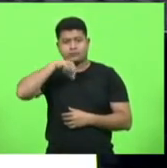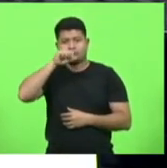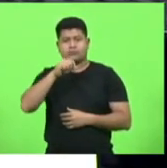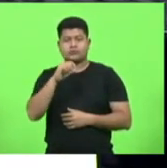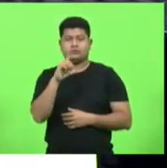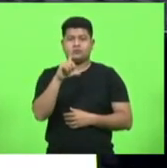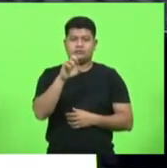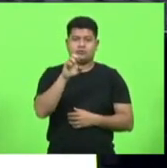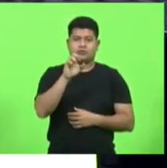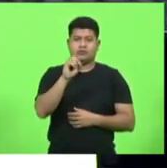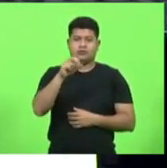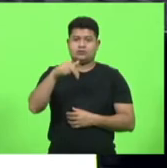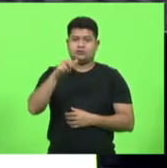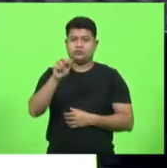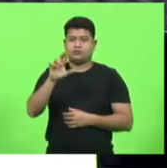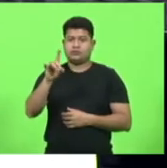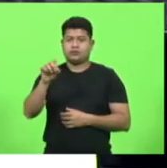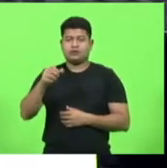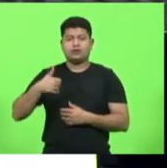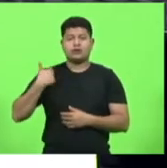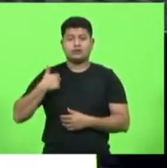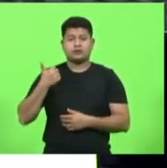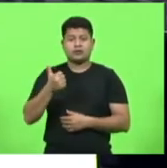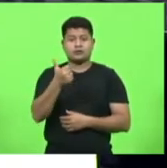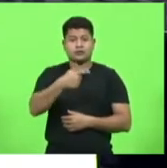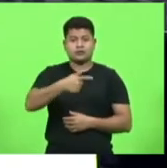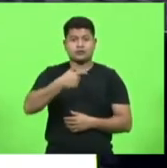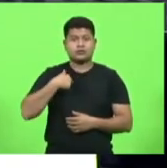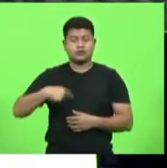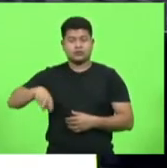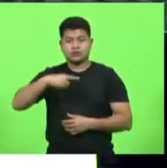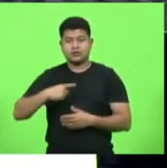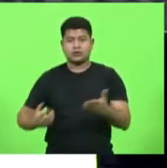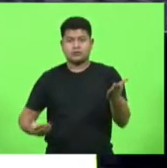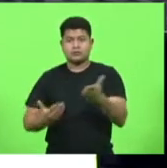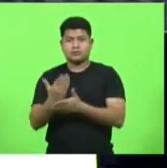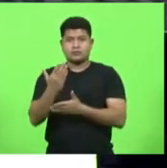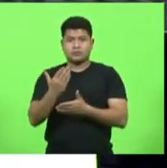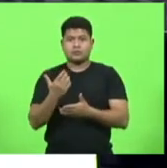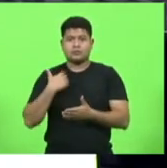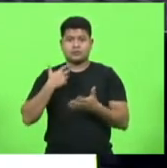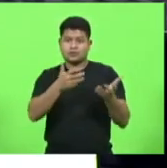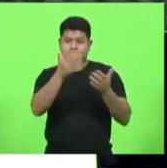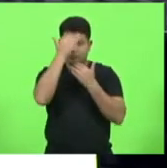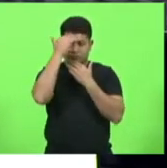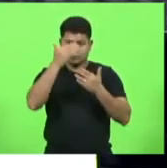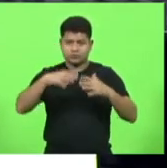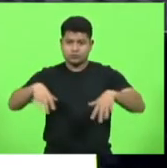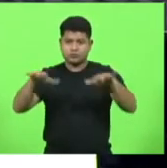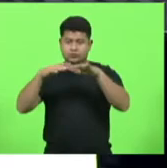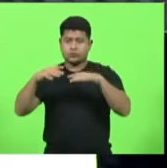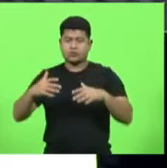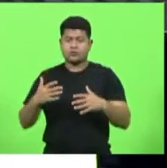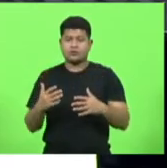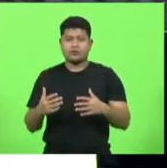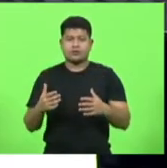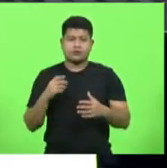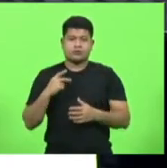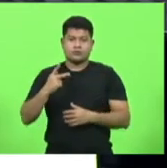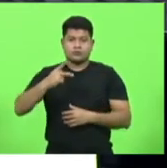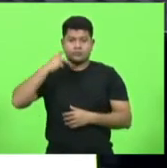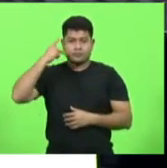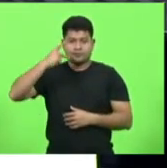o Leonardo, um jovem de 17 anos, que nós aprovamos, e agradecer a todos os pares dessa casa, deputado Ismael, uma